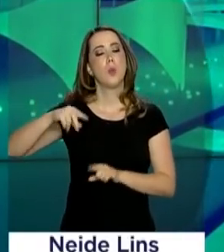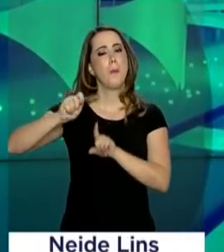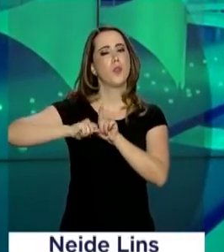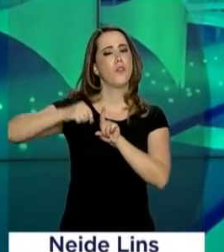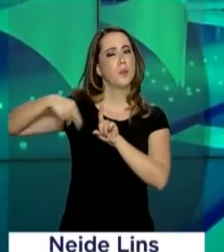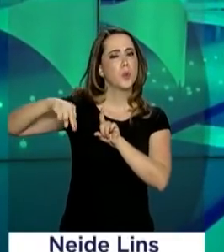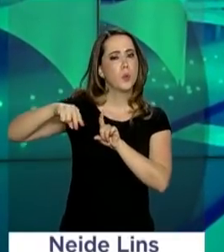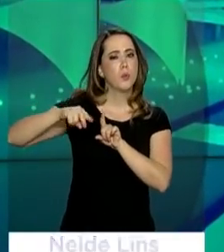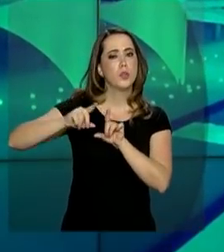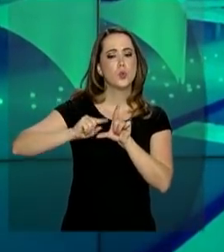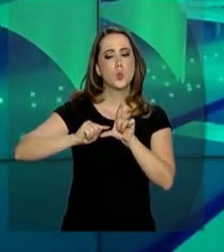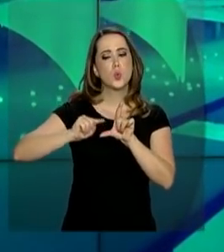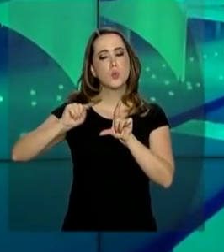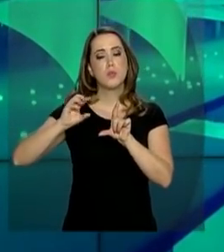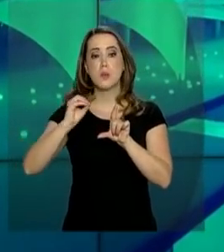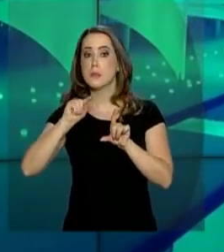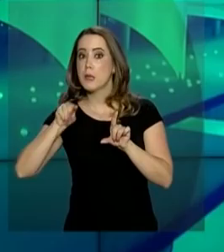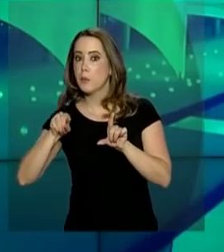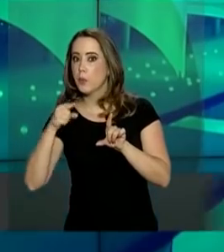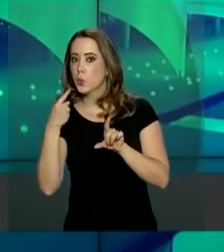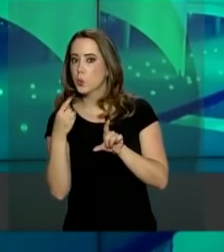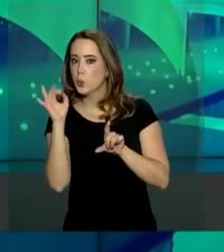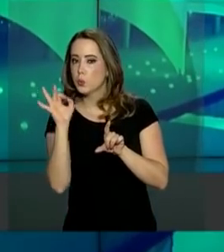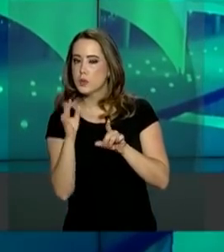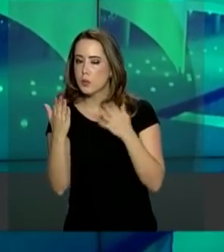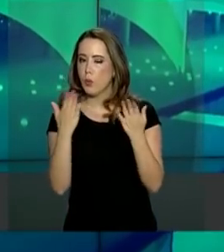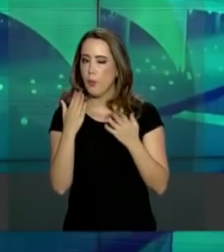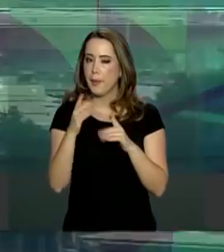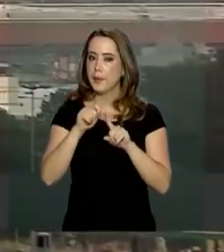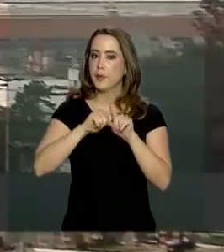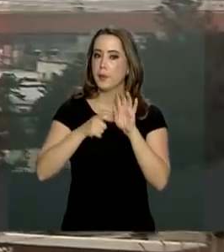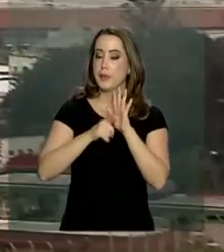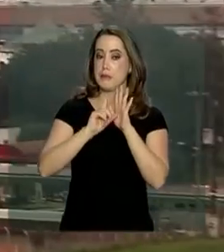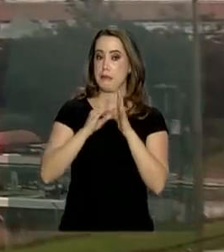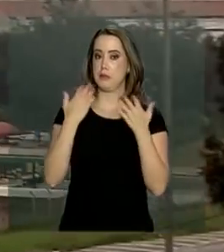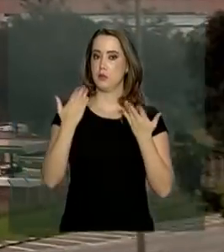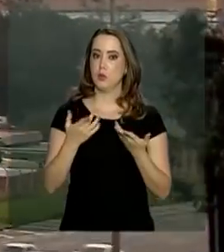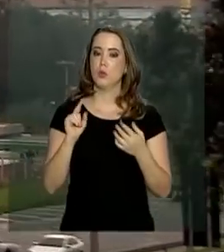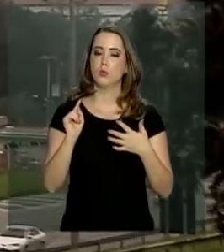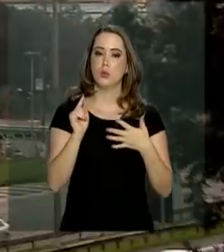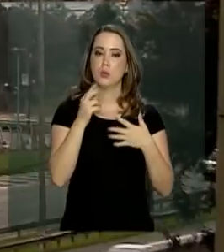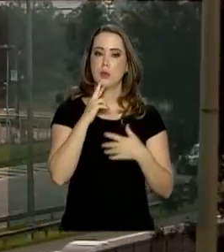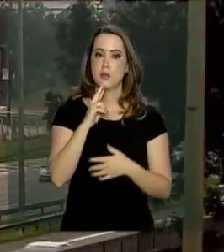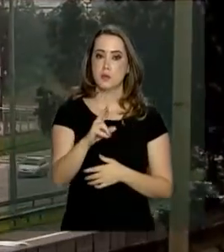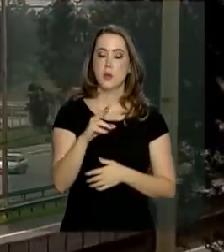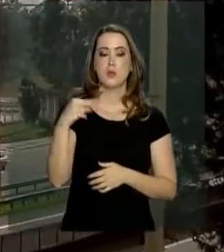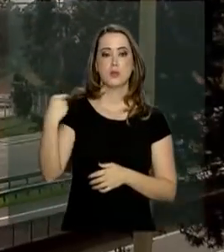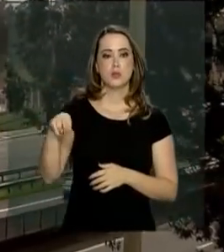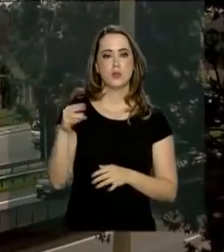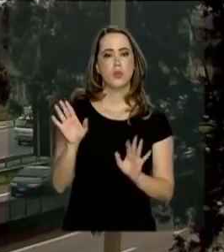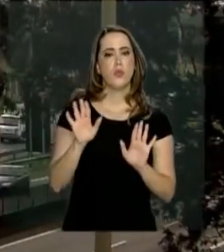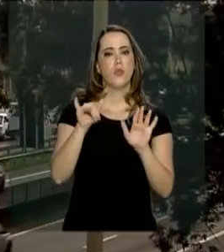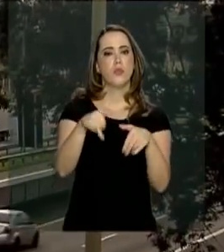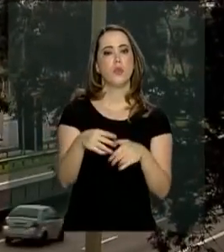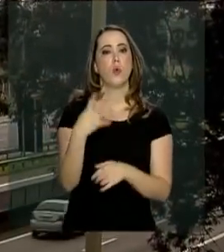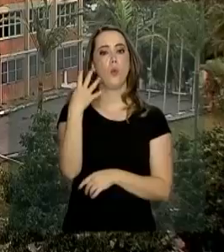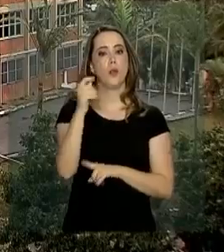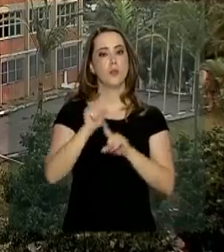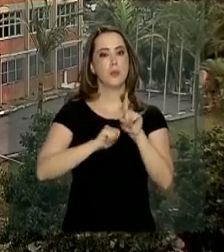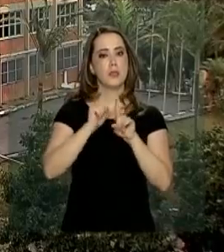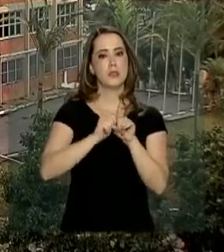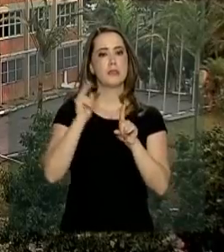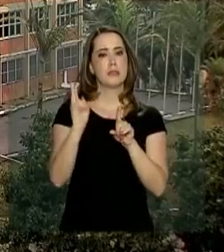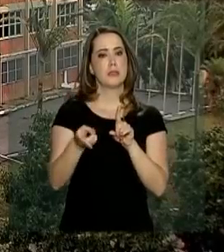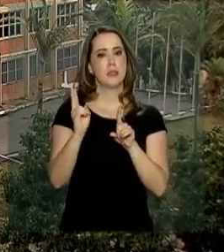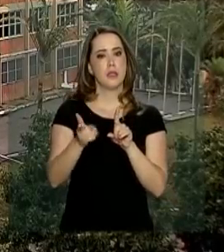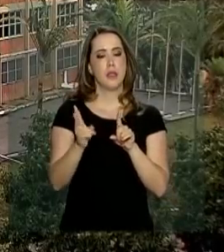variou 0,1% na comparação com outubro. De acordo com o IBGE, o resultado de novembro interrompe 4 meses seguidos